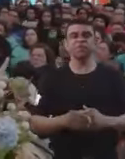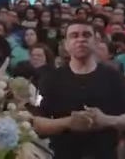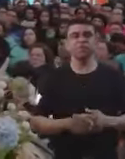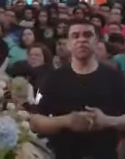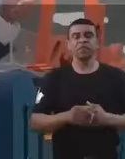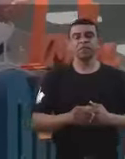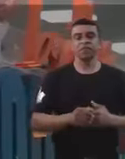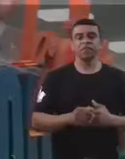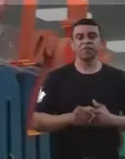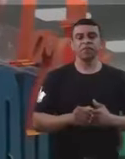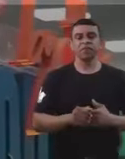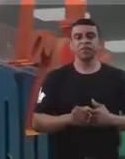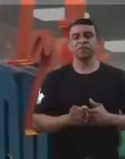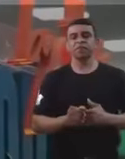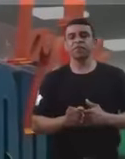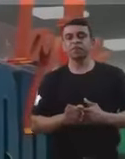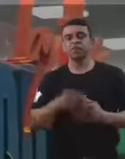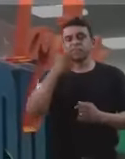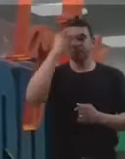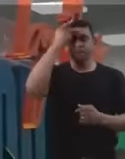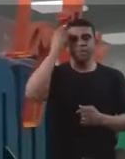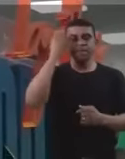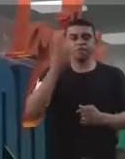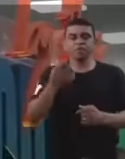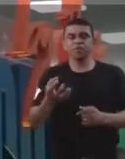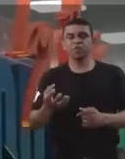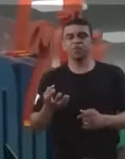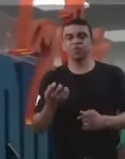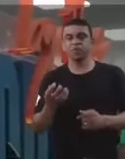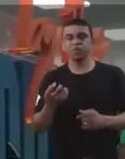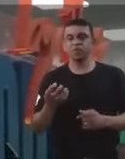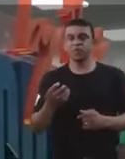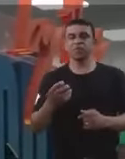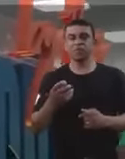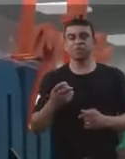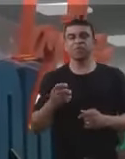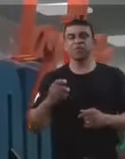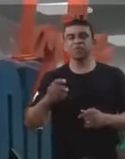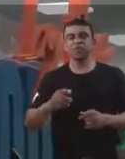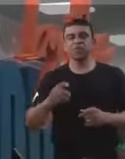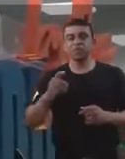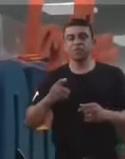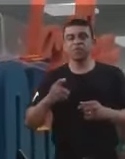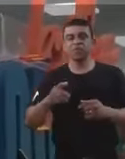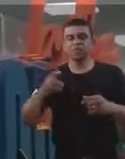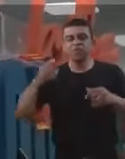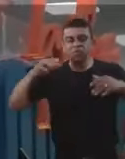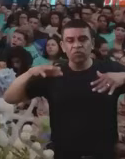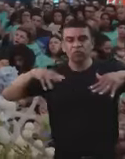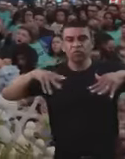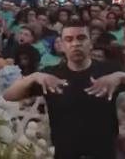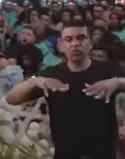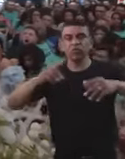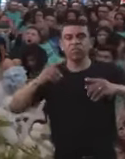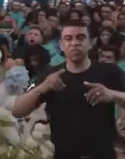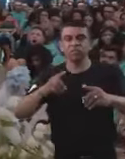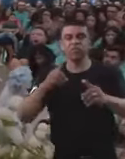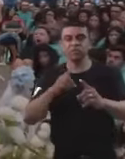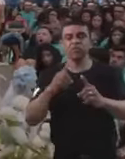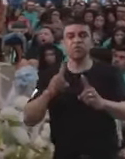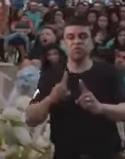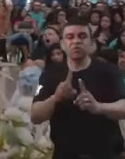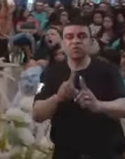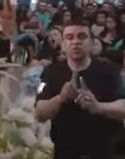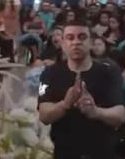um acesso mais próximo ao pregador. E aquilo que empolgaria qualquer